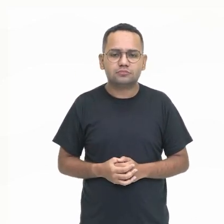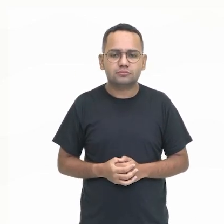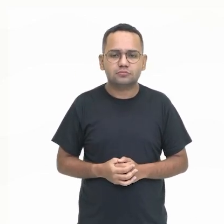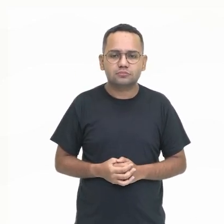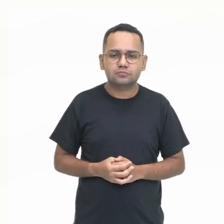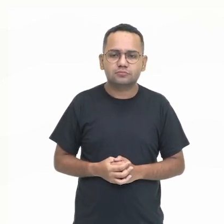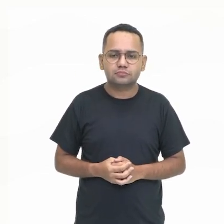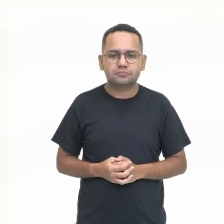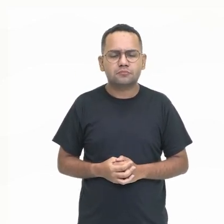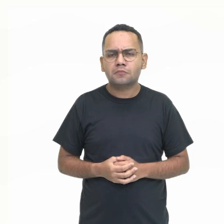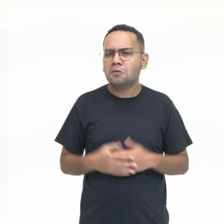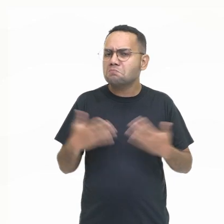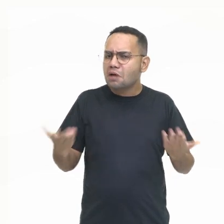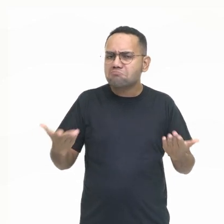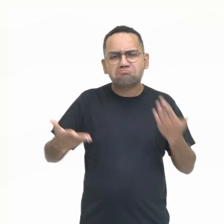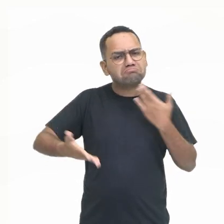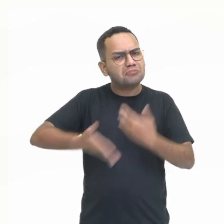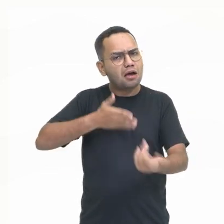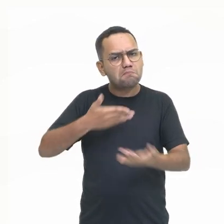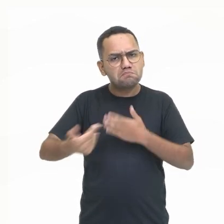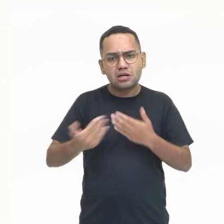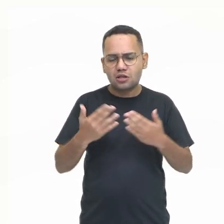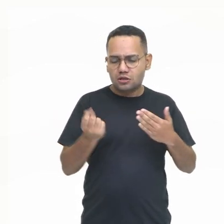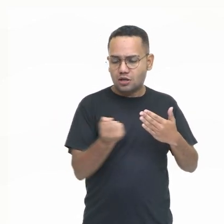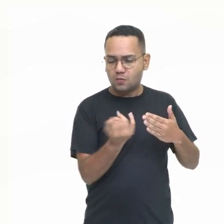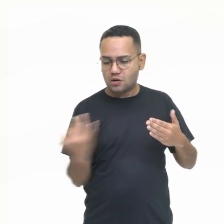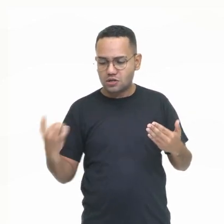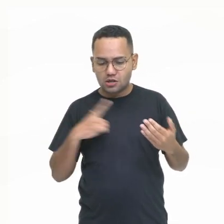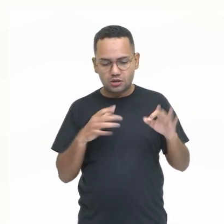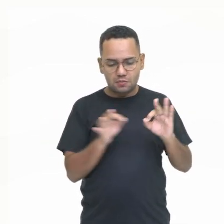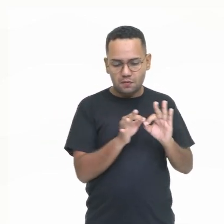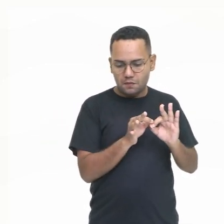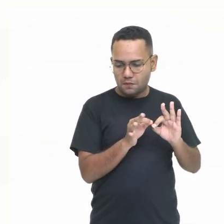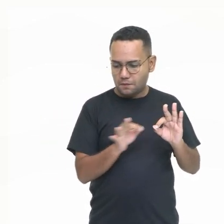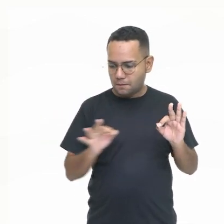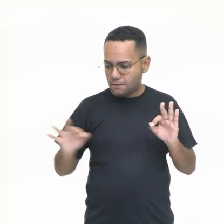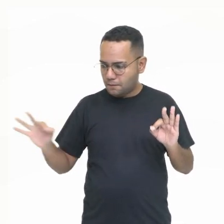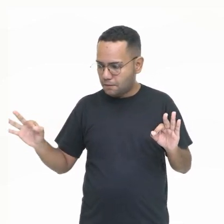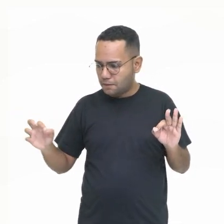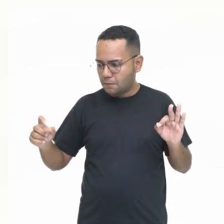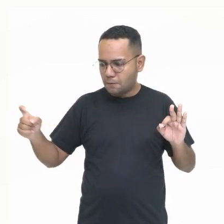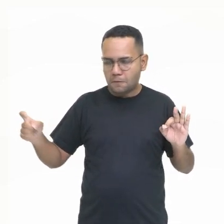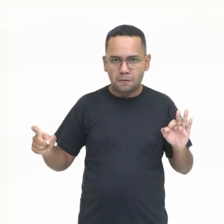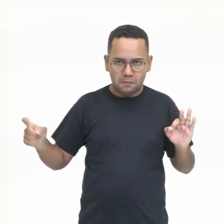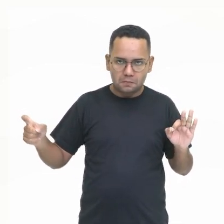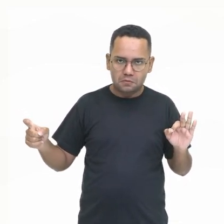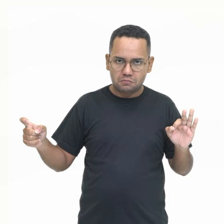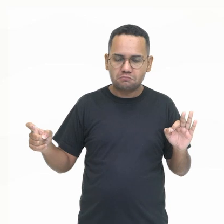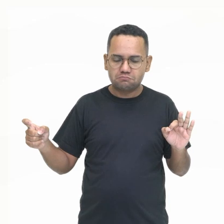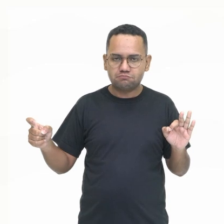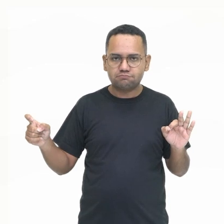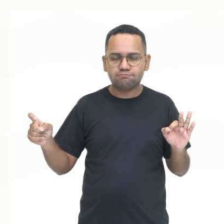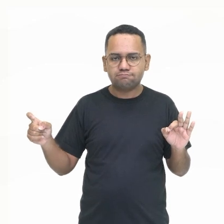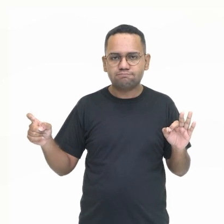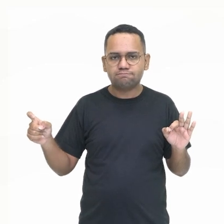nosso caso, independentemente do valor do x, quer dizer, independentemente do valor do